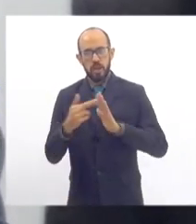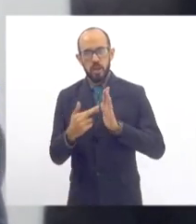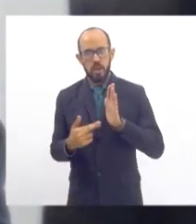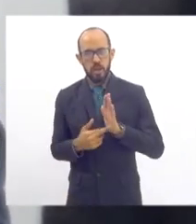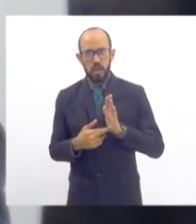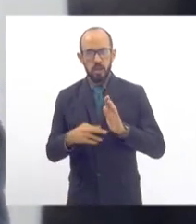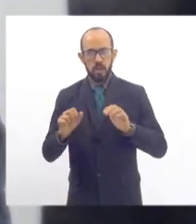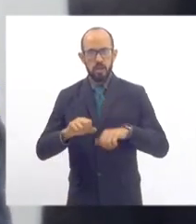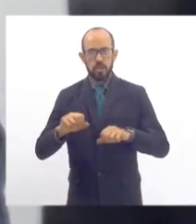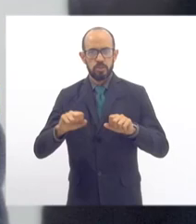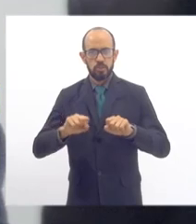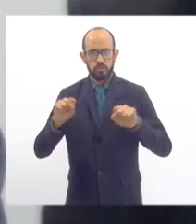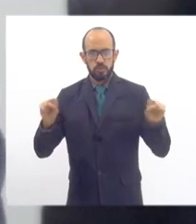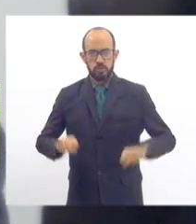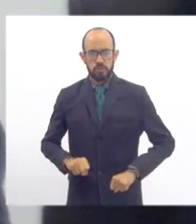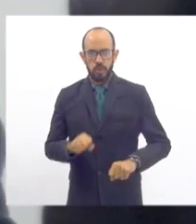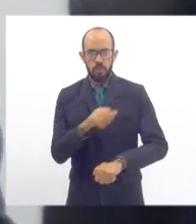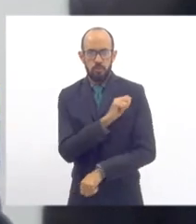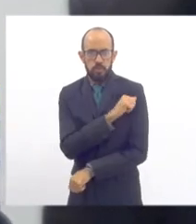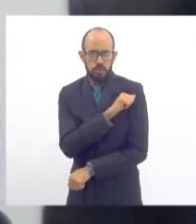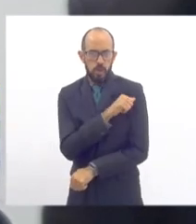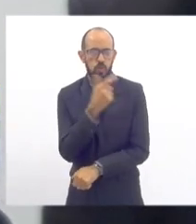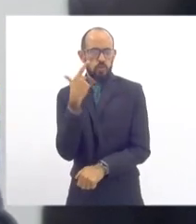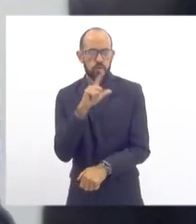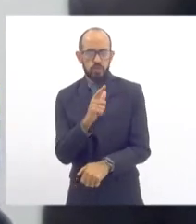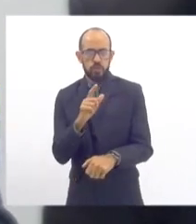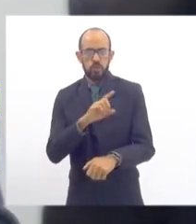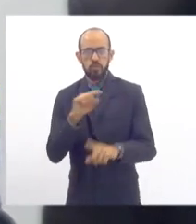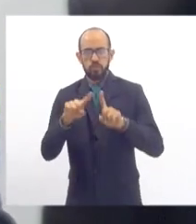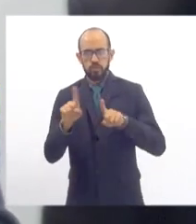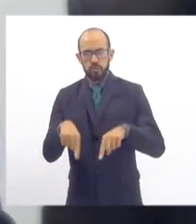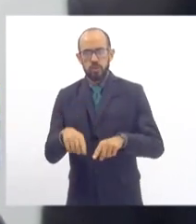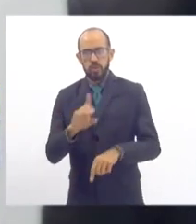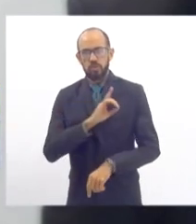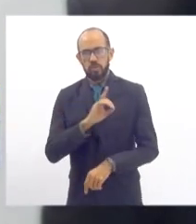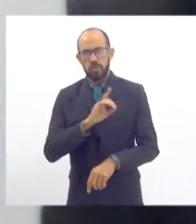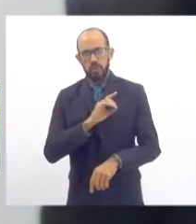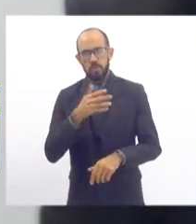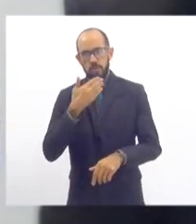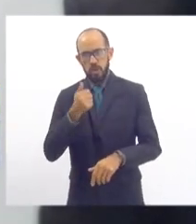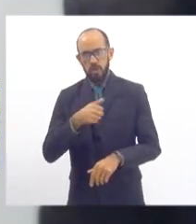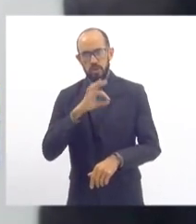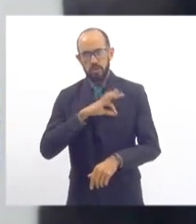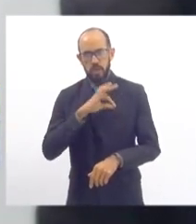impõe, garantir também para os servidores do DETRAN uma melhoria nas suas condições salariais.